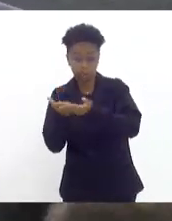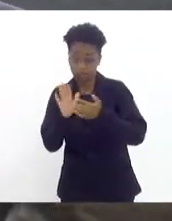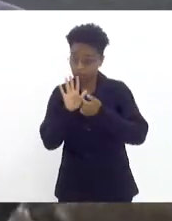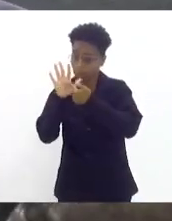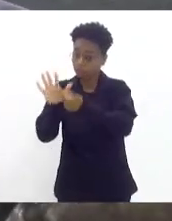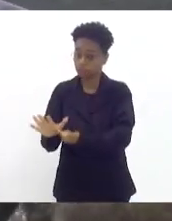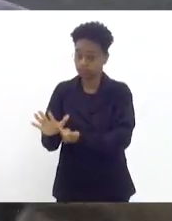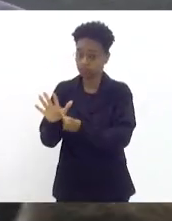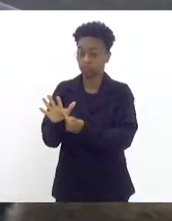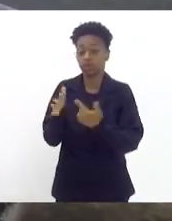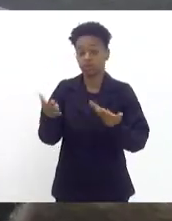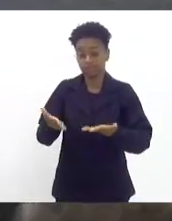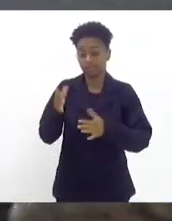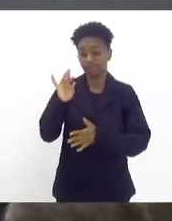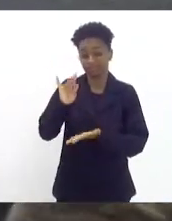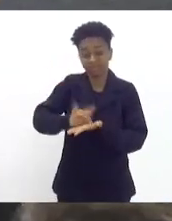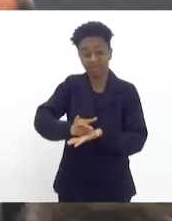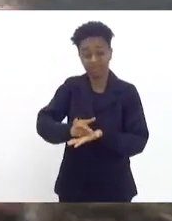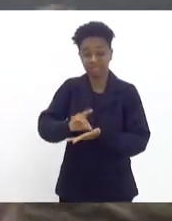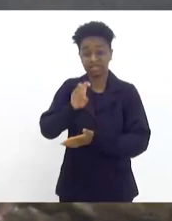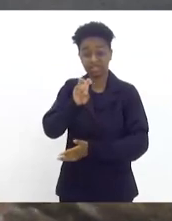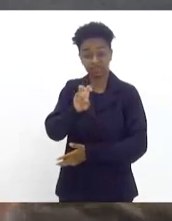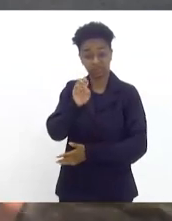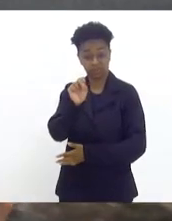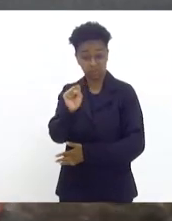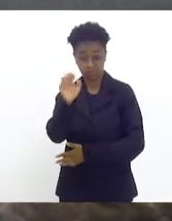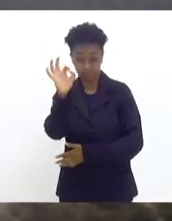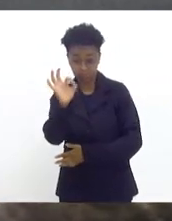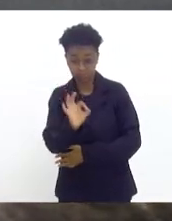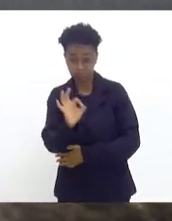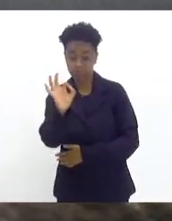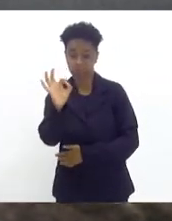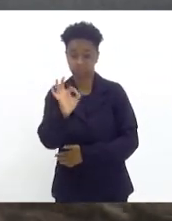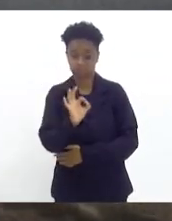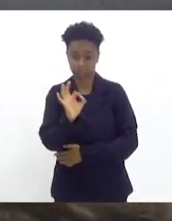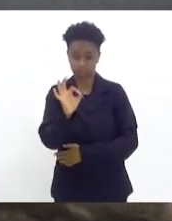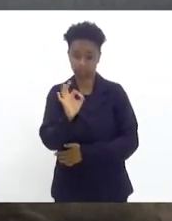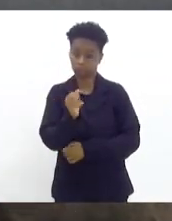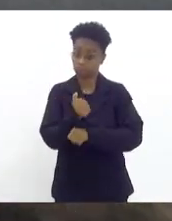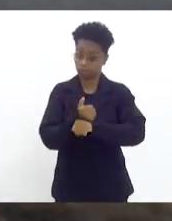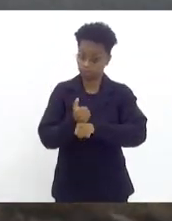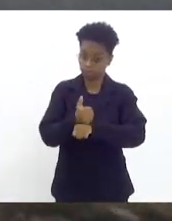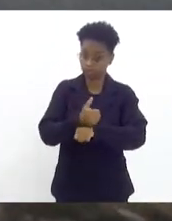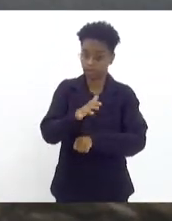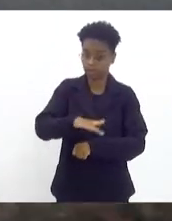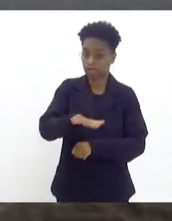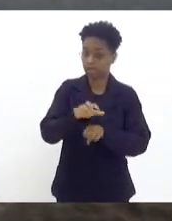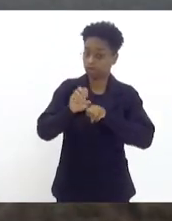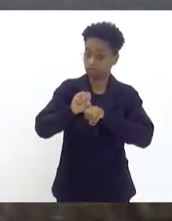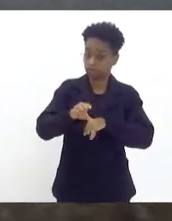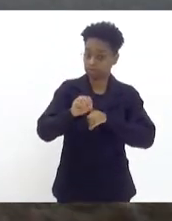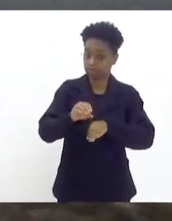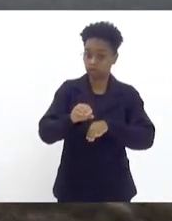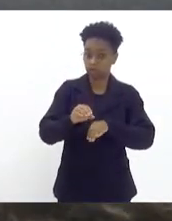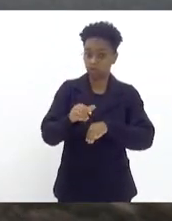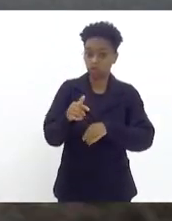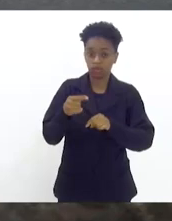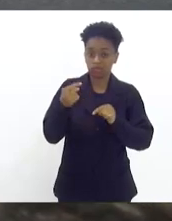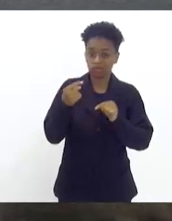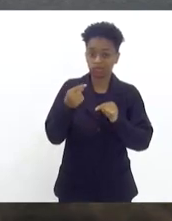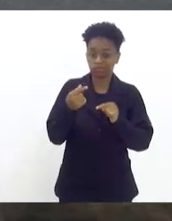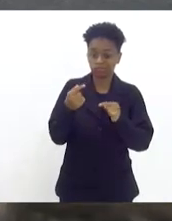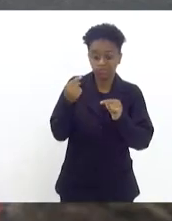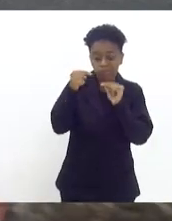na prática 58%. dos profissionais de educação estarão fora do reajuste